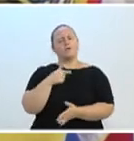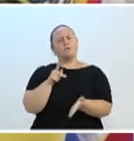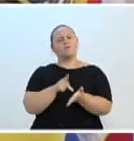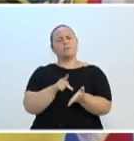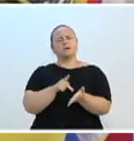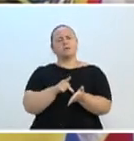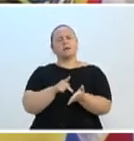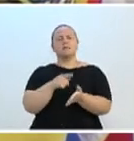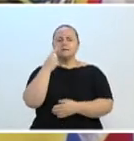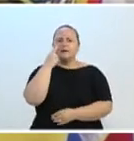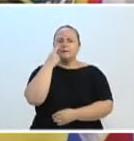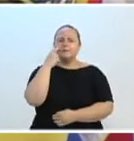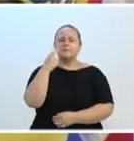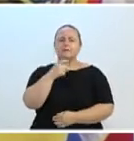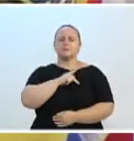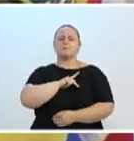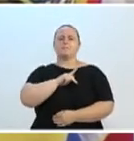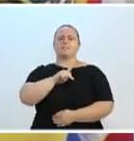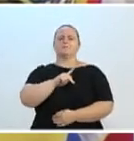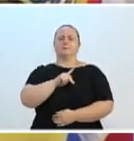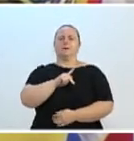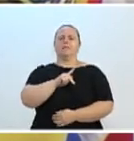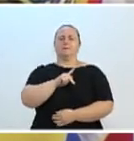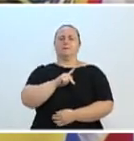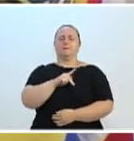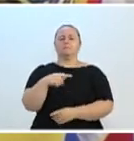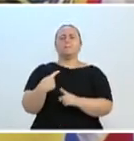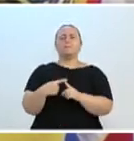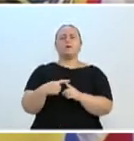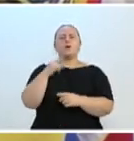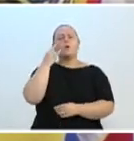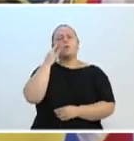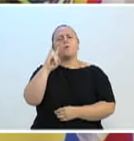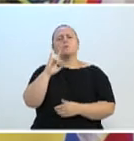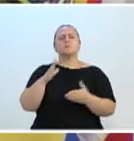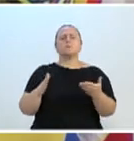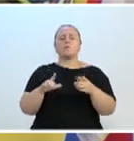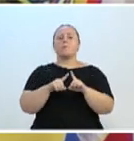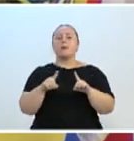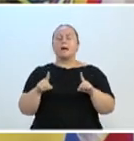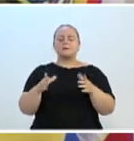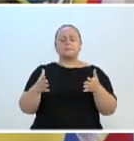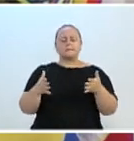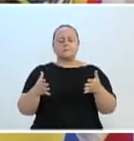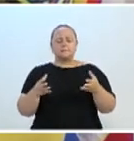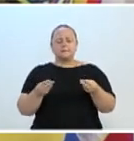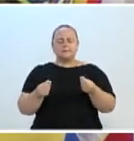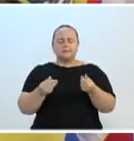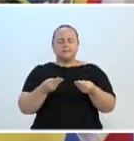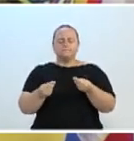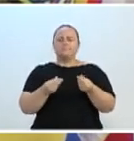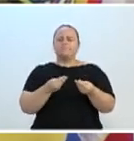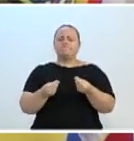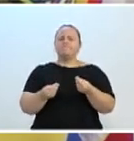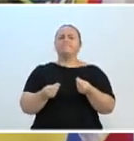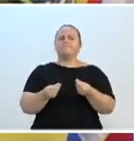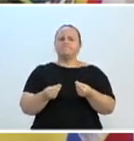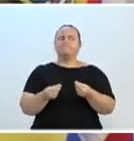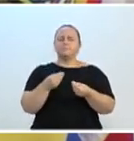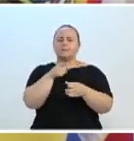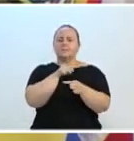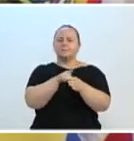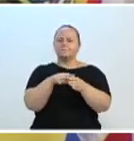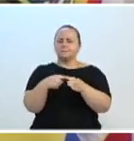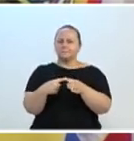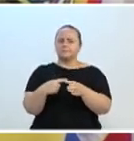ser o presidente da casa. Mas por conta de muitas situações, por entender que a cidade precisa ter